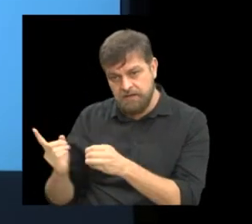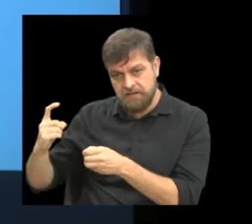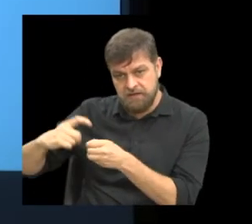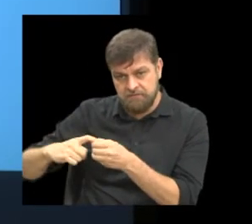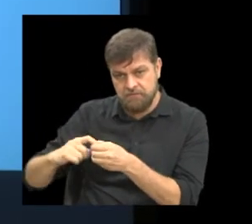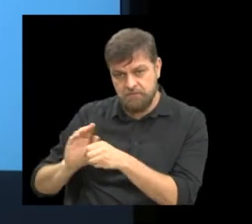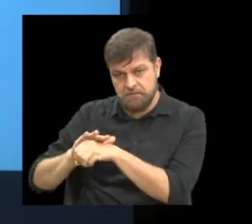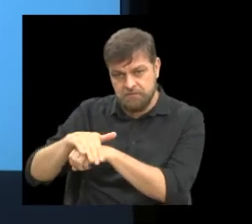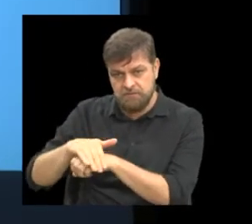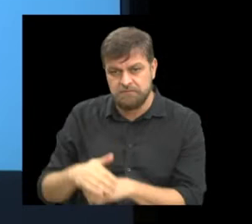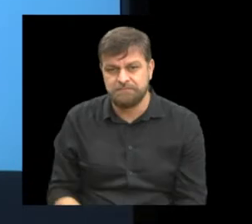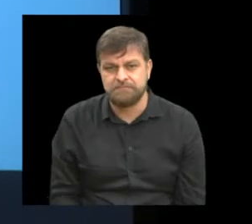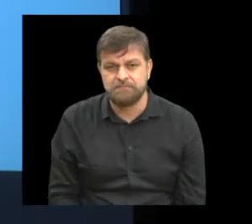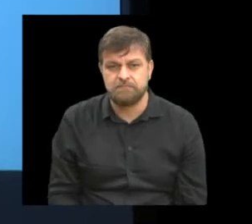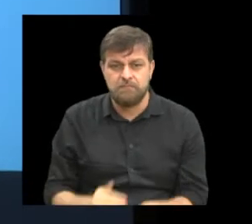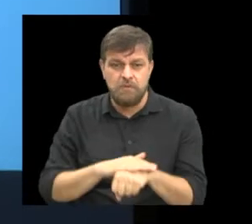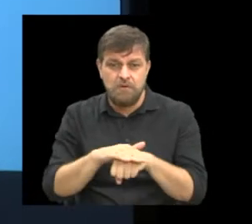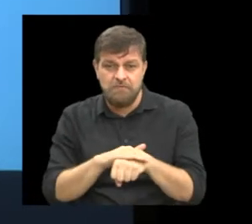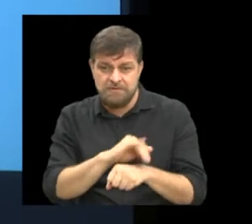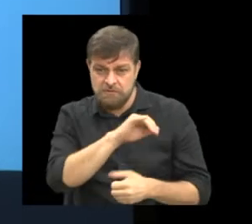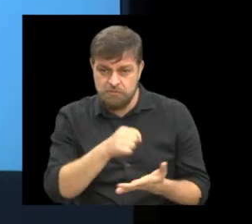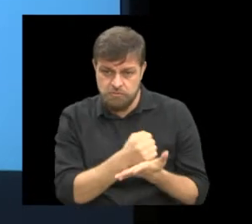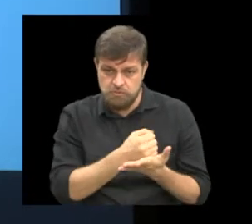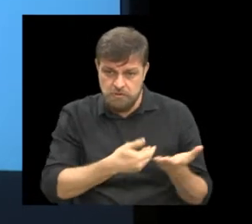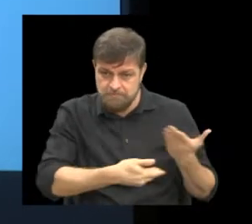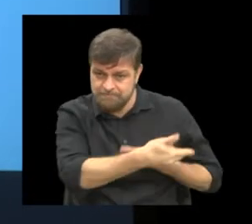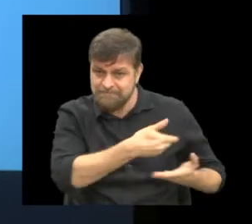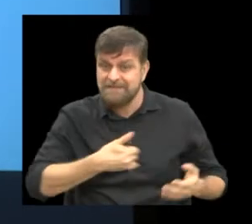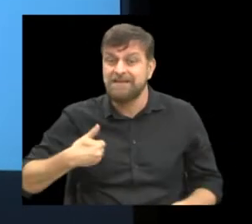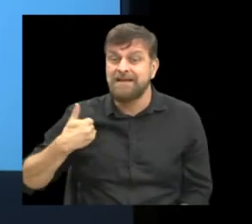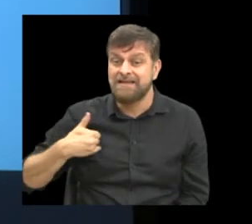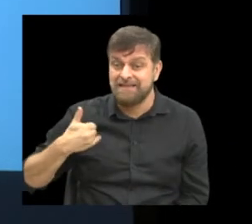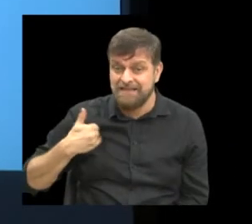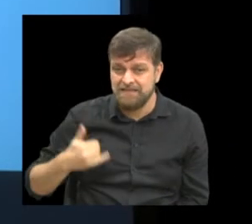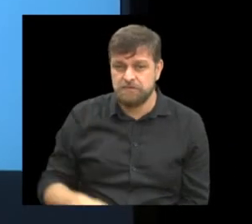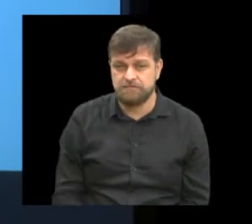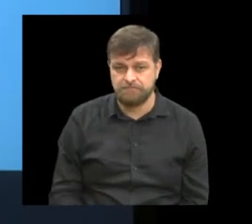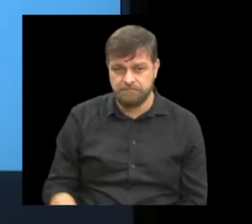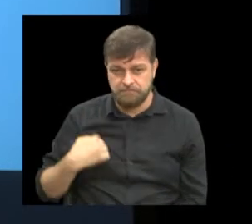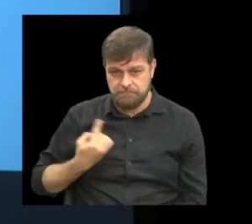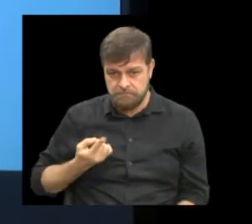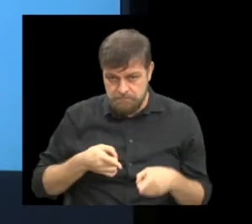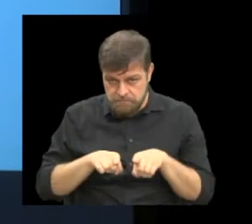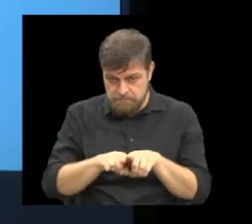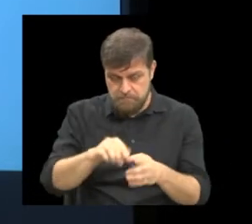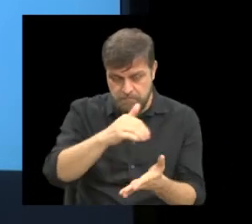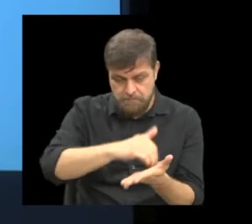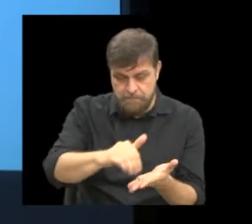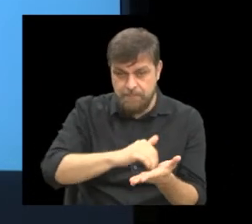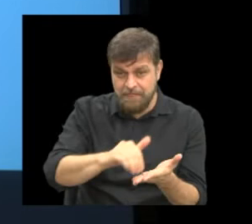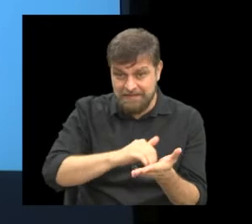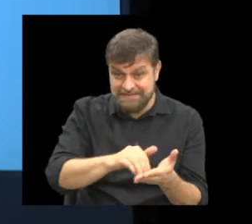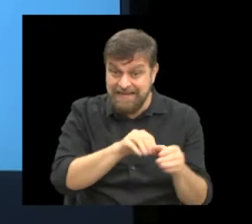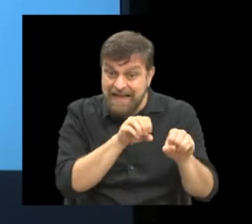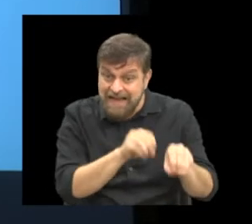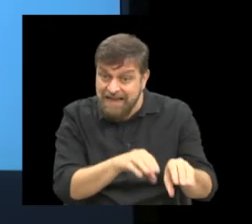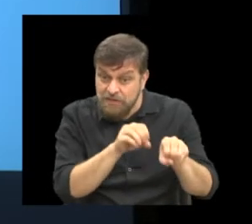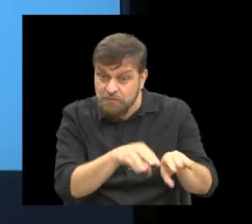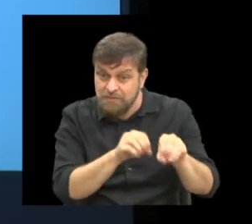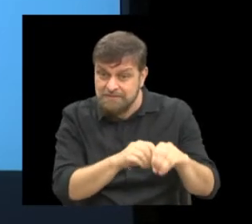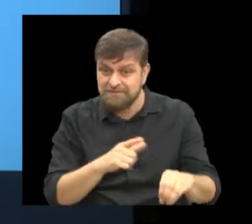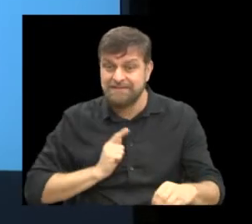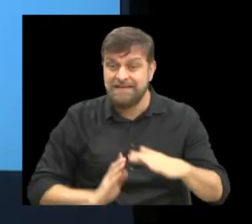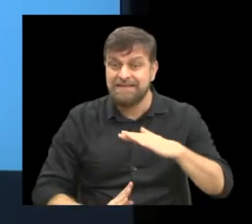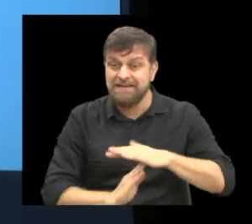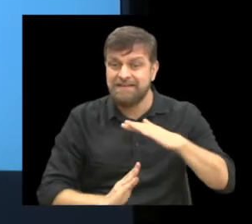Estou conversando um pouquinho aqui com o Jorge, né? As questões da idade. Essa nossa parceria com a Secretaria de Educação